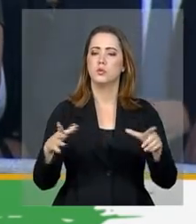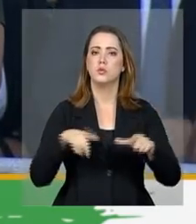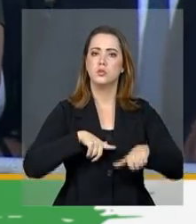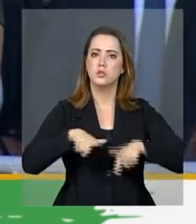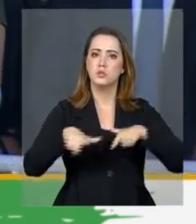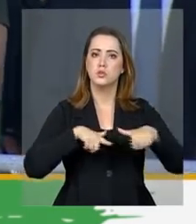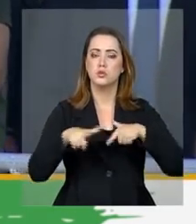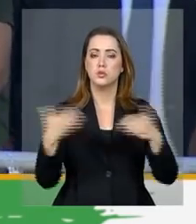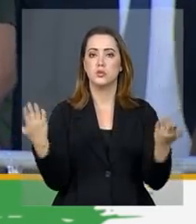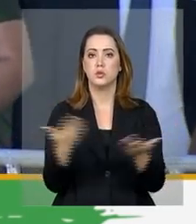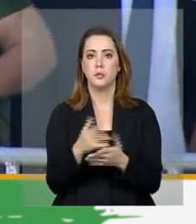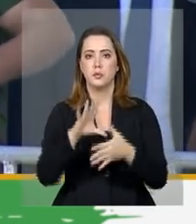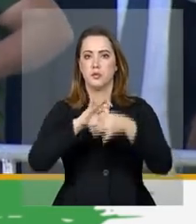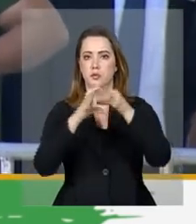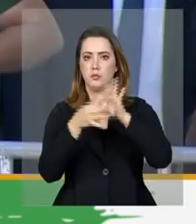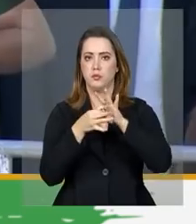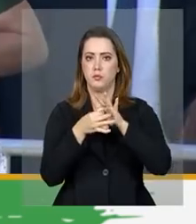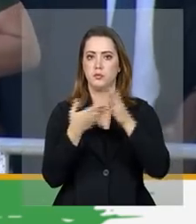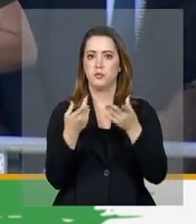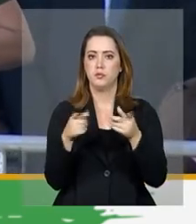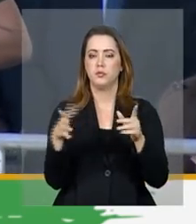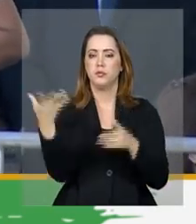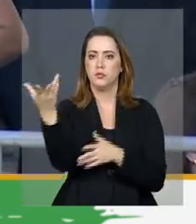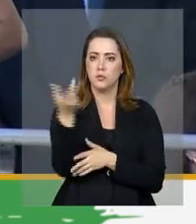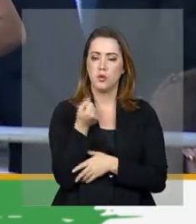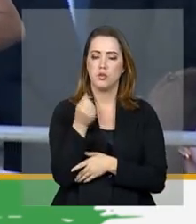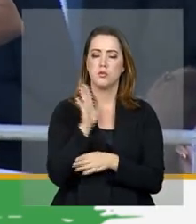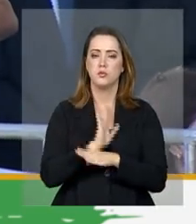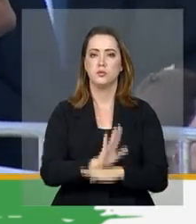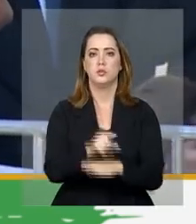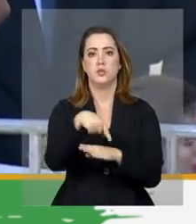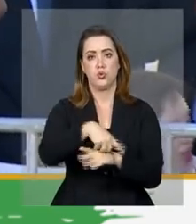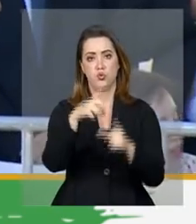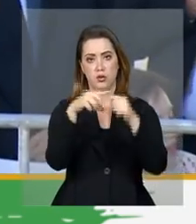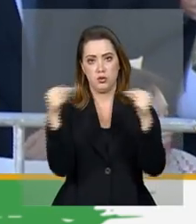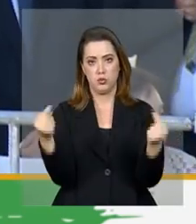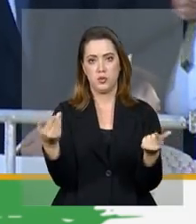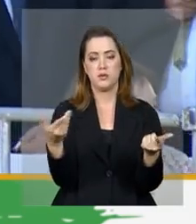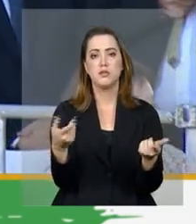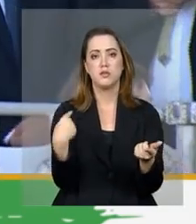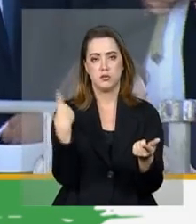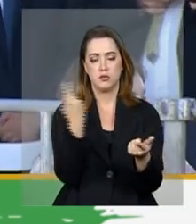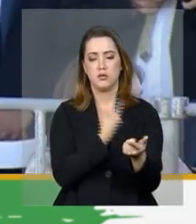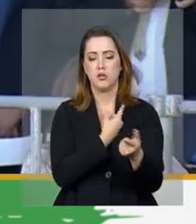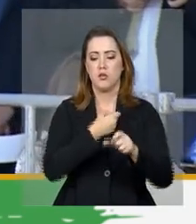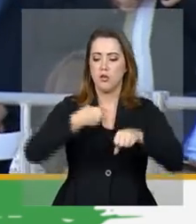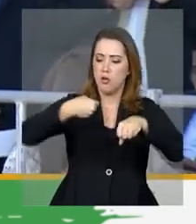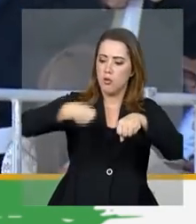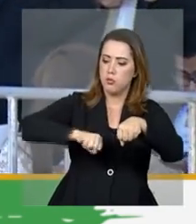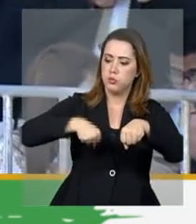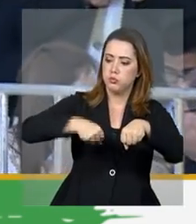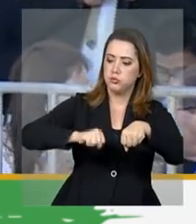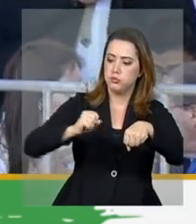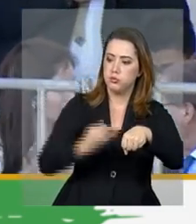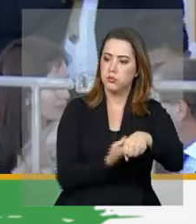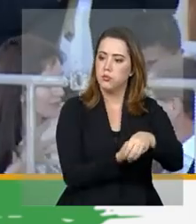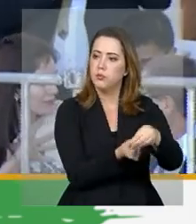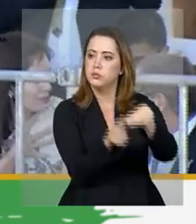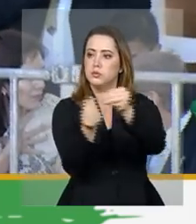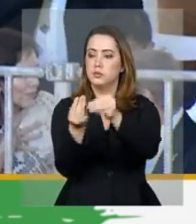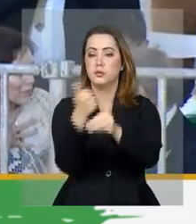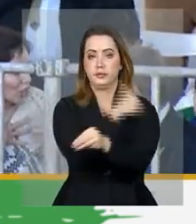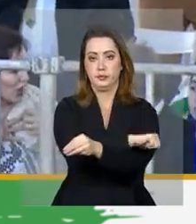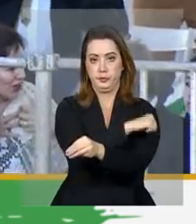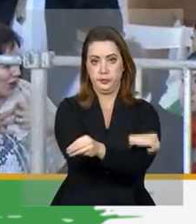Jogos Olímpicos, recebendo reforço aqui de Brasília, as nossas motocicletas foram para o Rio de